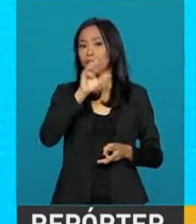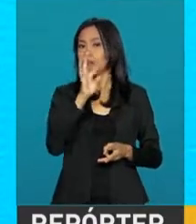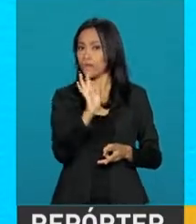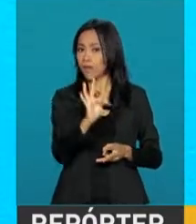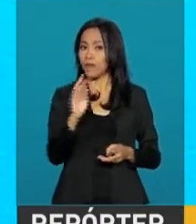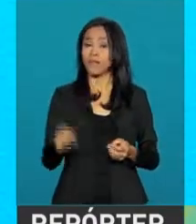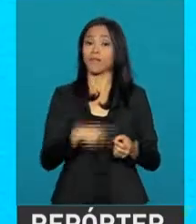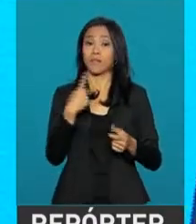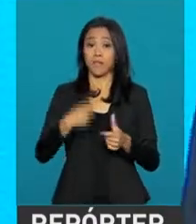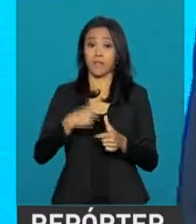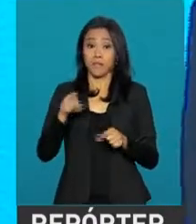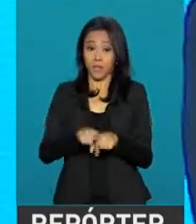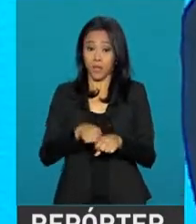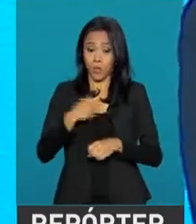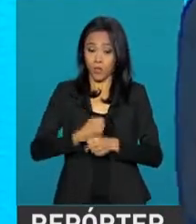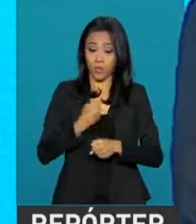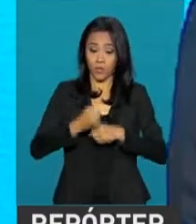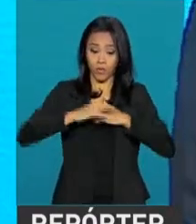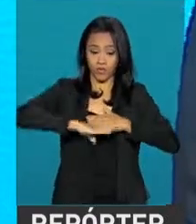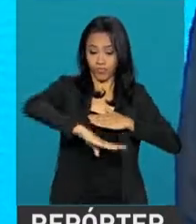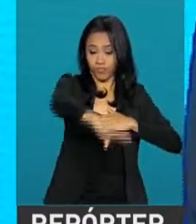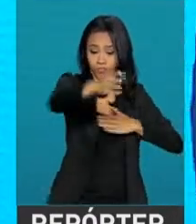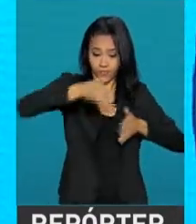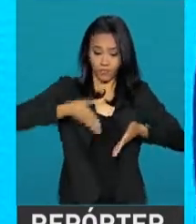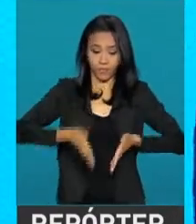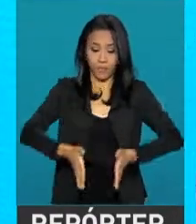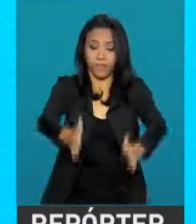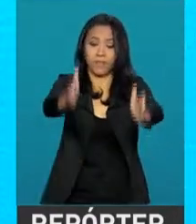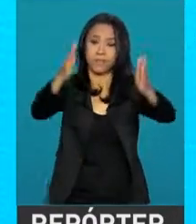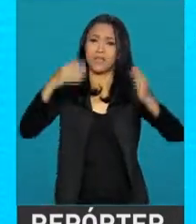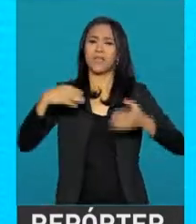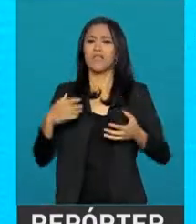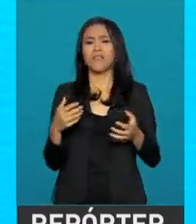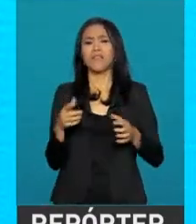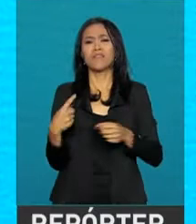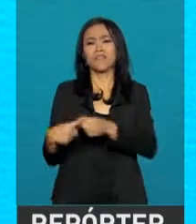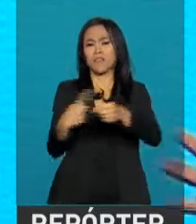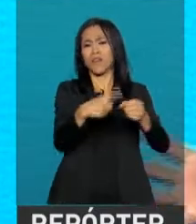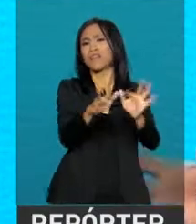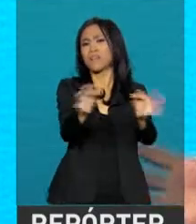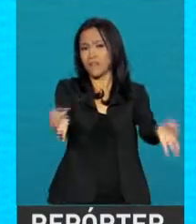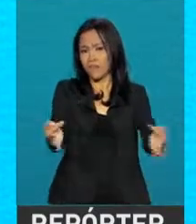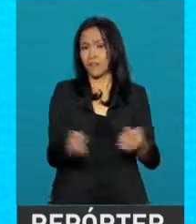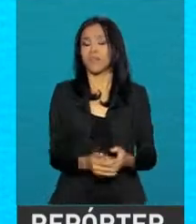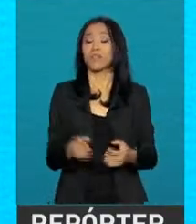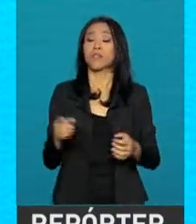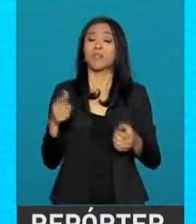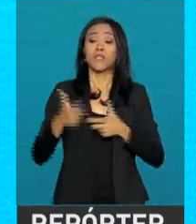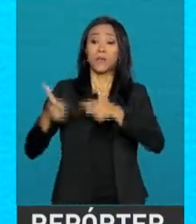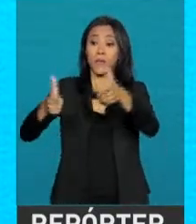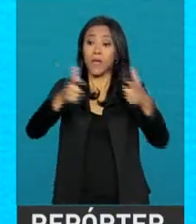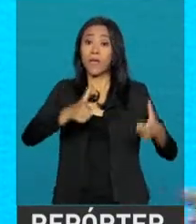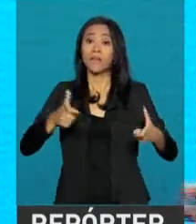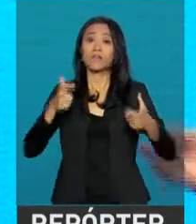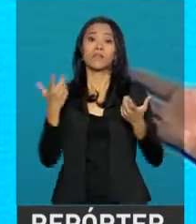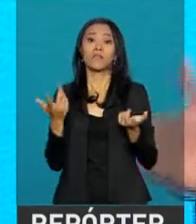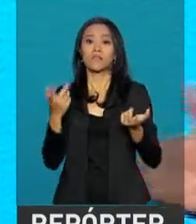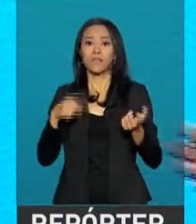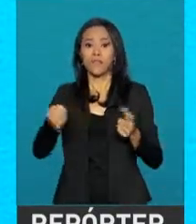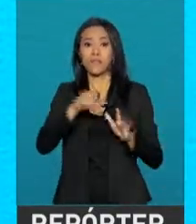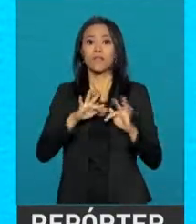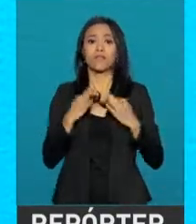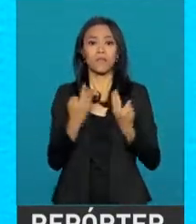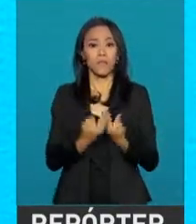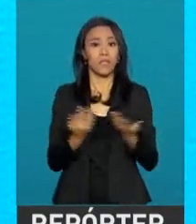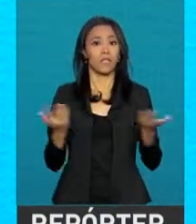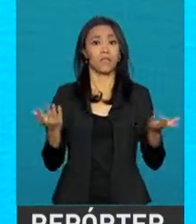de pavimentações asfálticas em pequenas cidades e melhorias em bairros de famílias carentes que se quer ali tinha